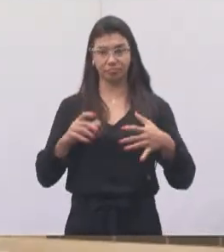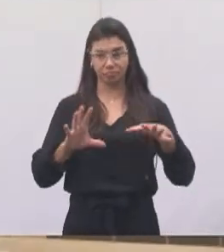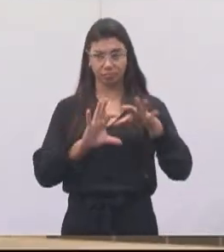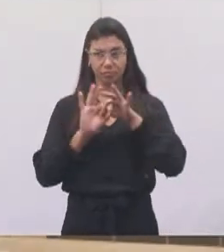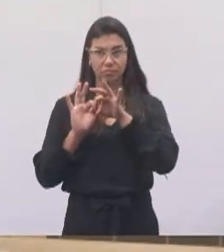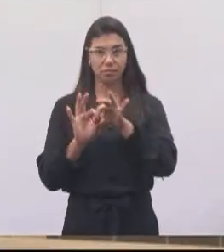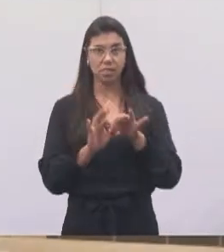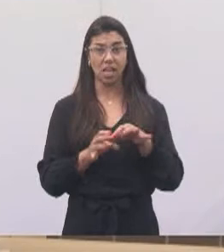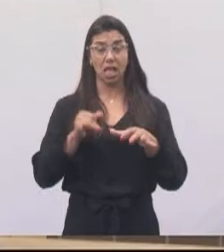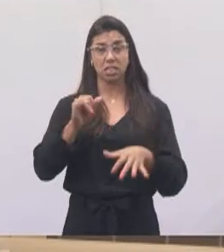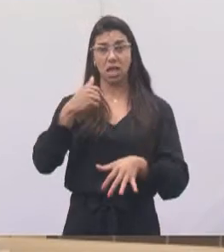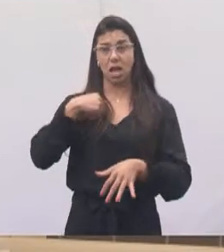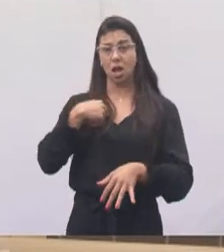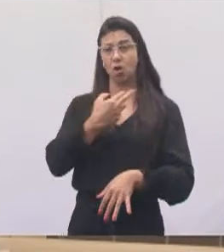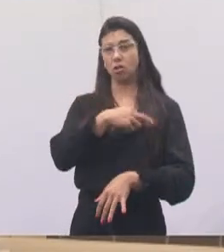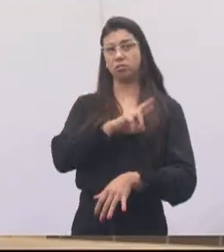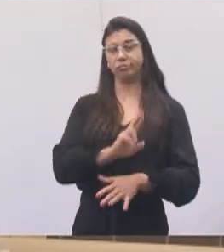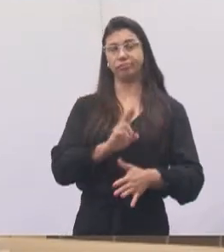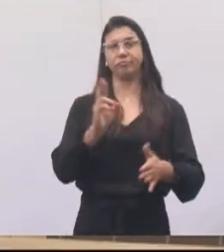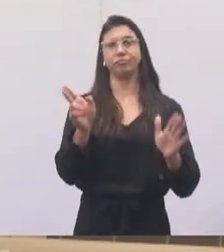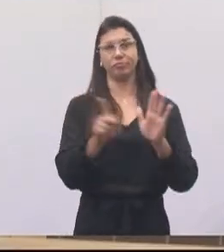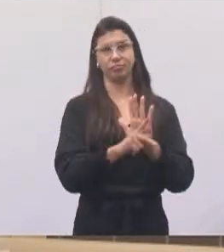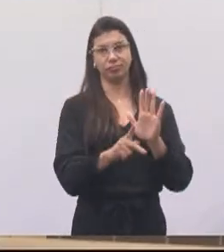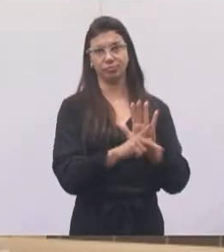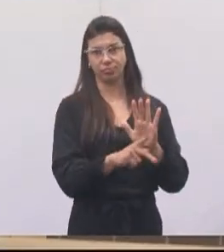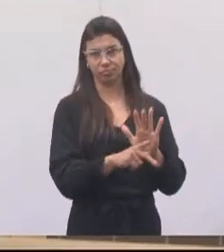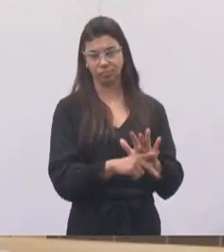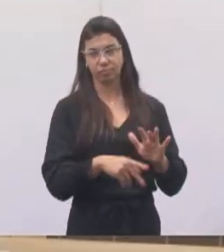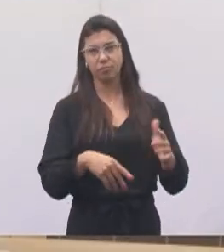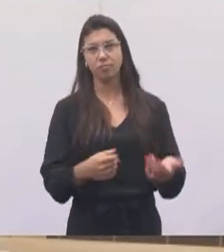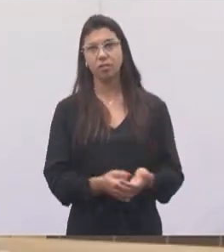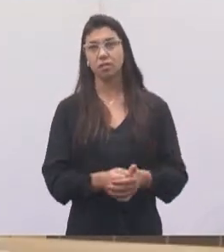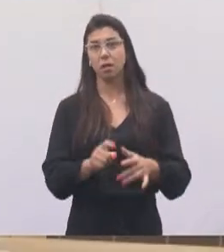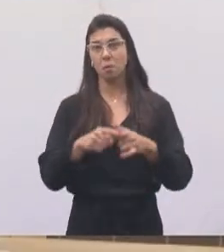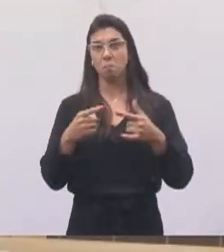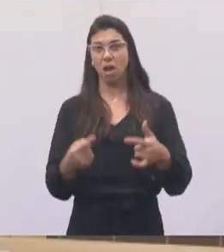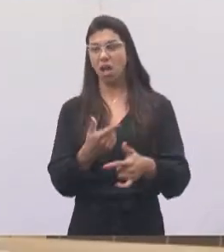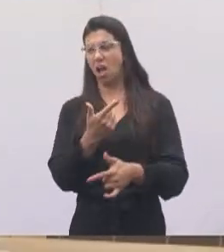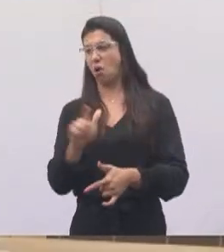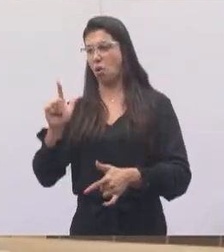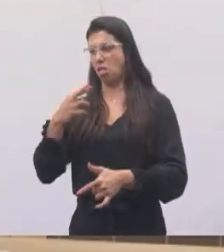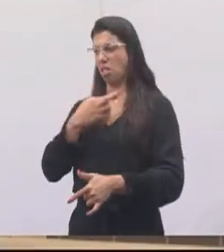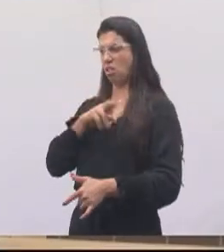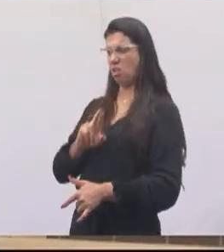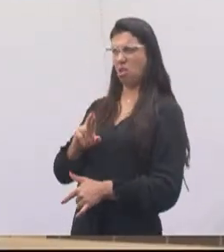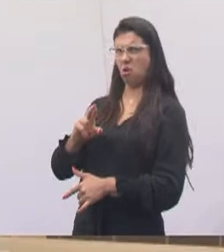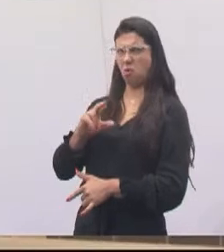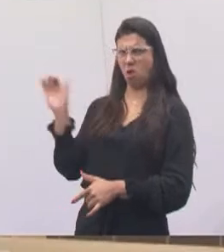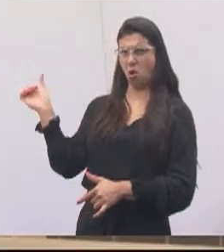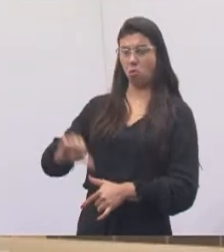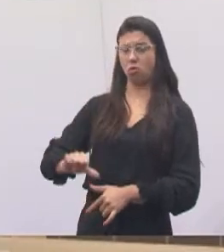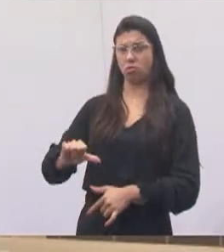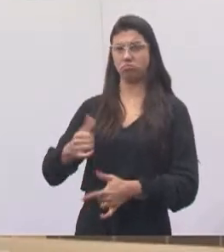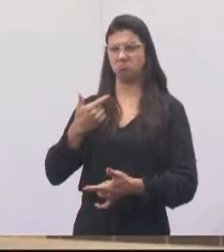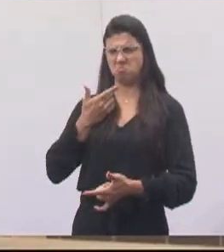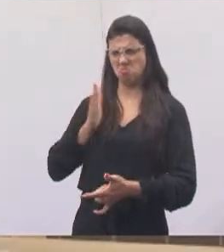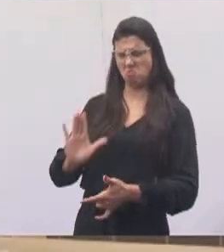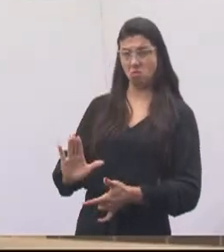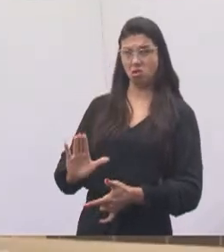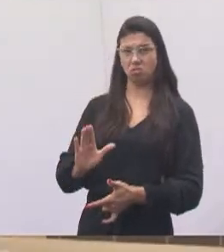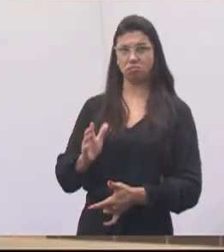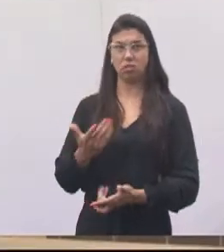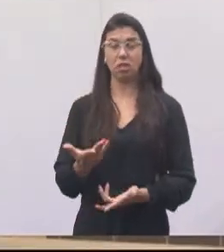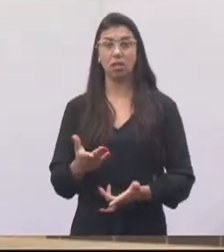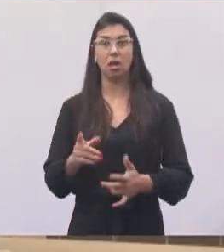é porque eu sou de uma religião que a minha religião é melhor que a outra. Todas têm semente do verbo. Hoje eu acabei de fazer a leitura sobre